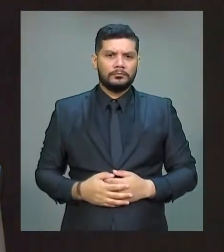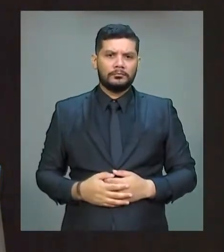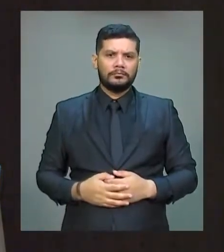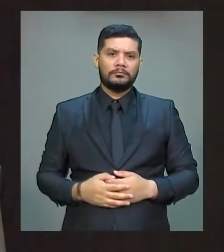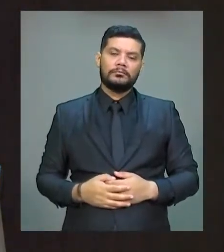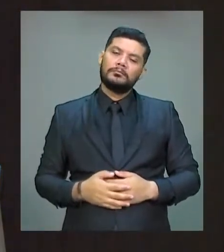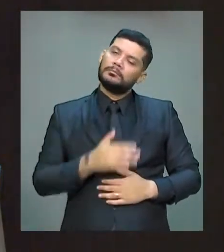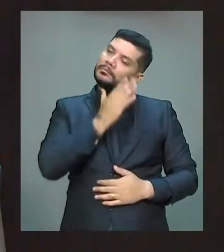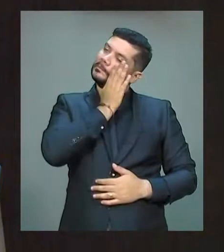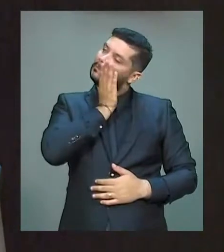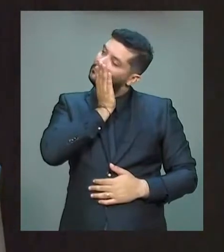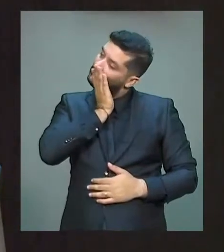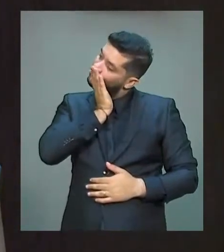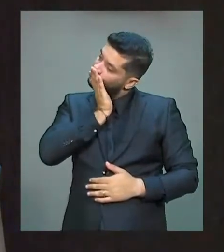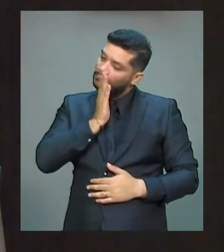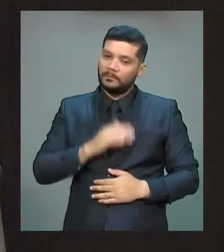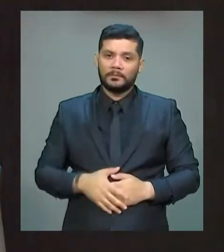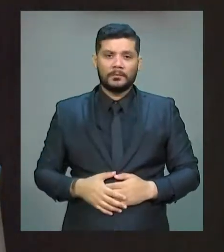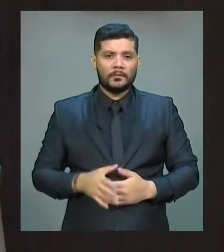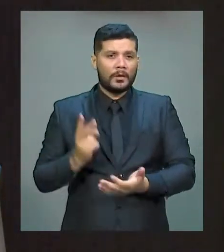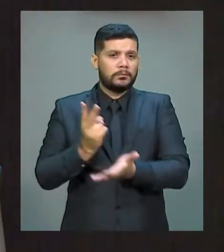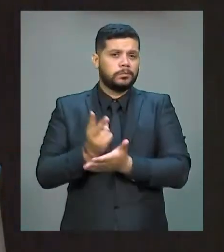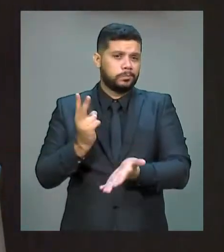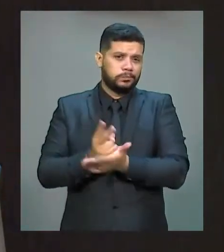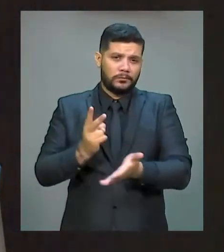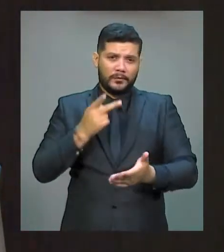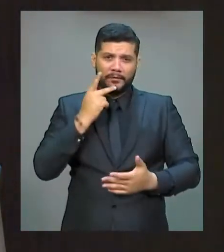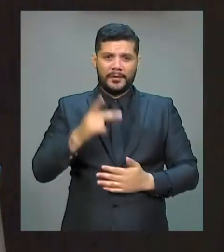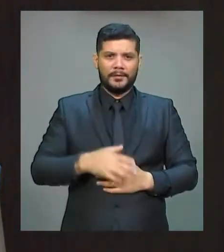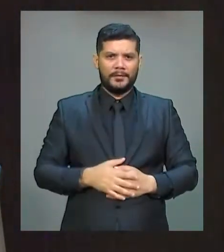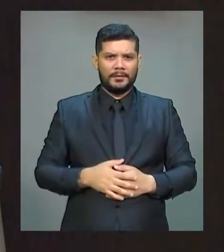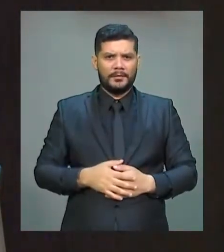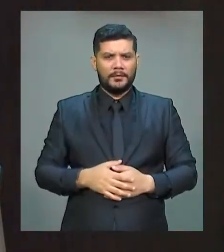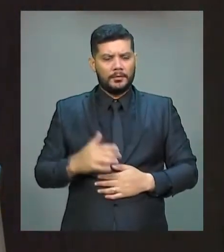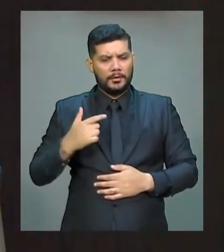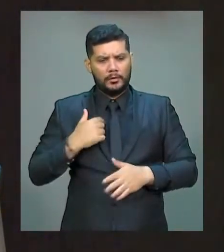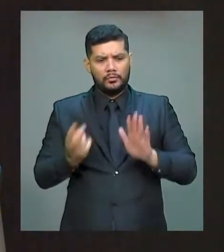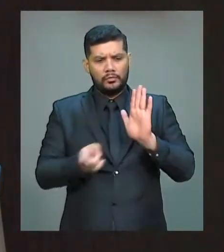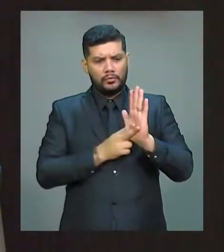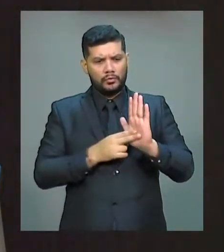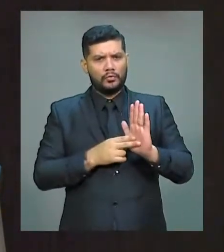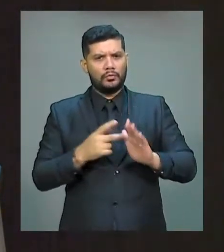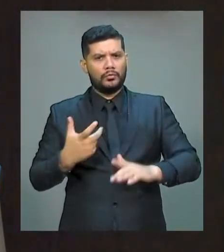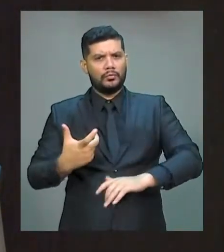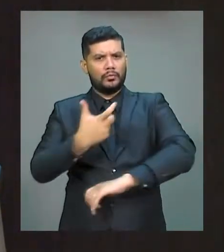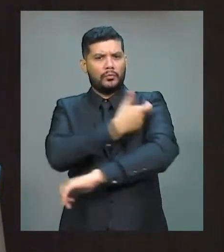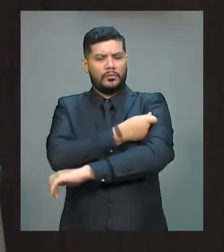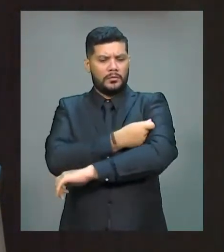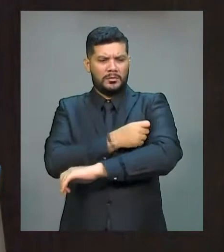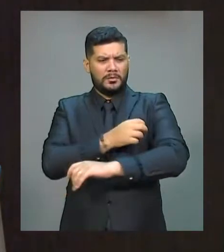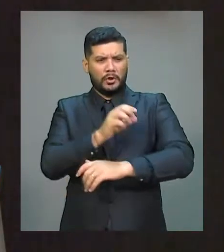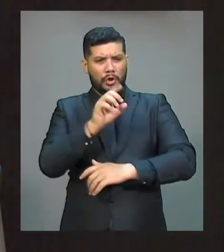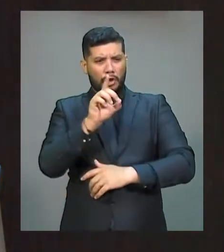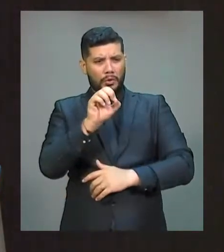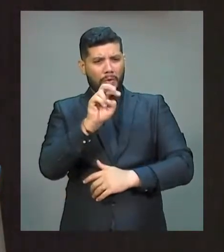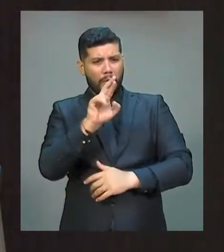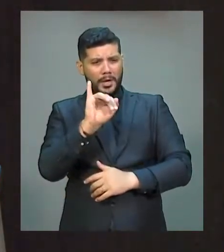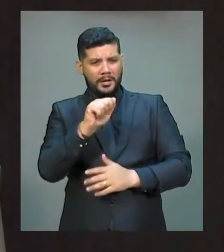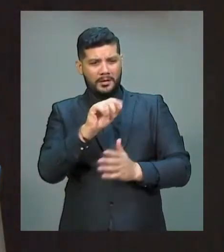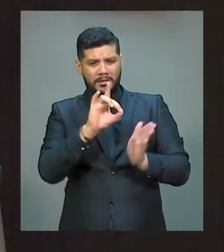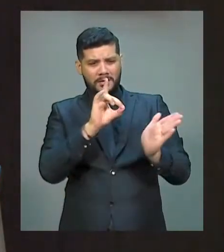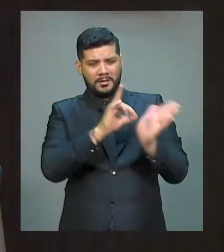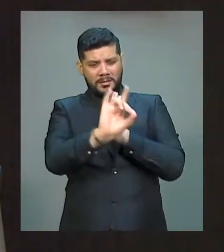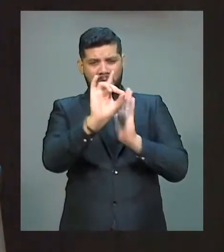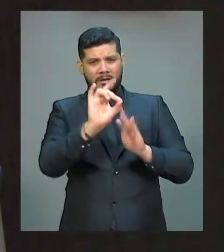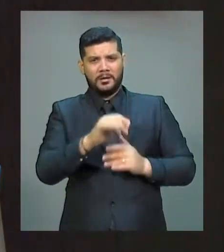internacionais. Permanentemente disse que era contra a vacina do Dória, politizando o tema da vacina. A vacina